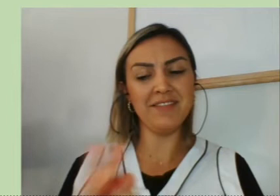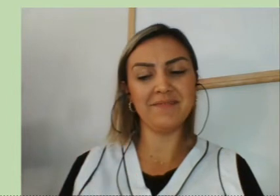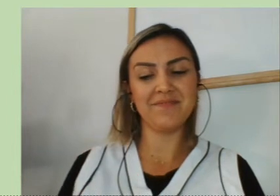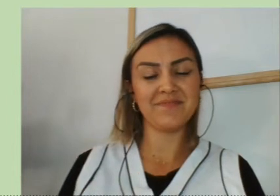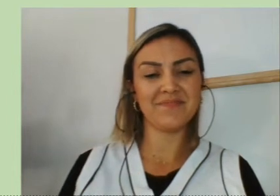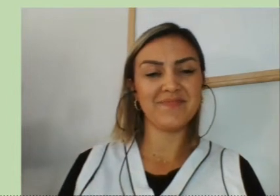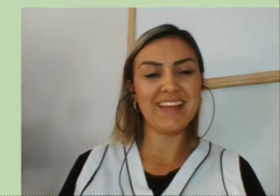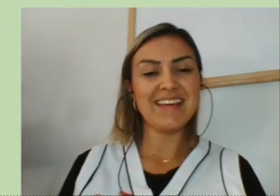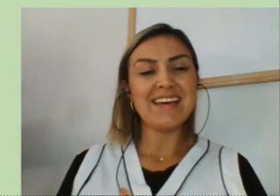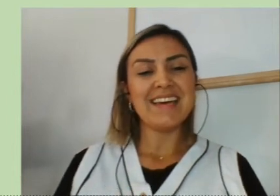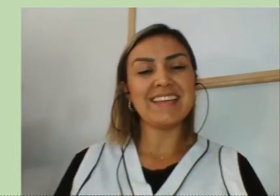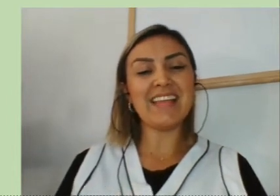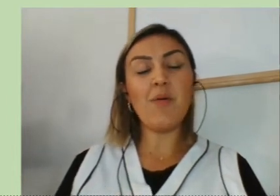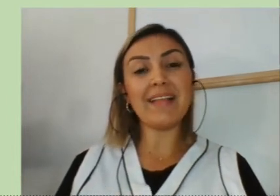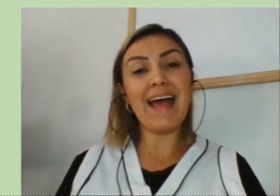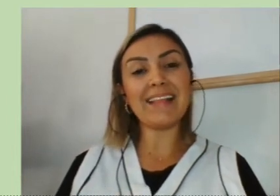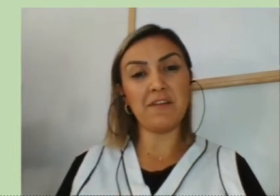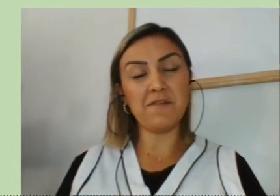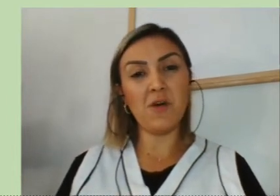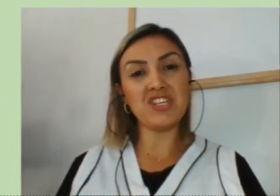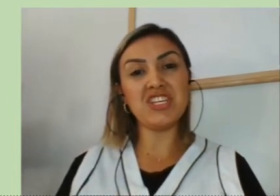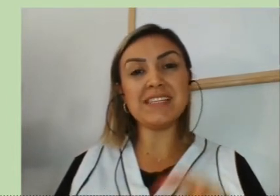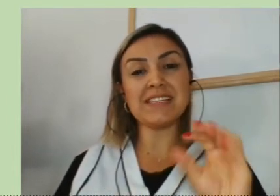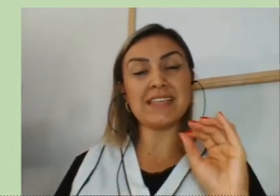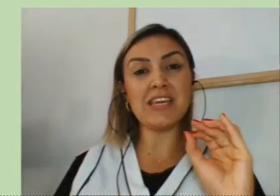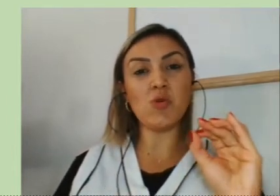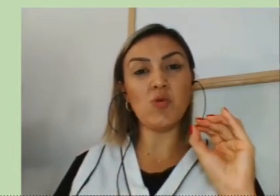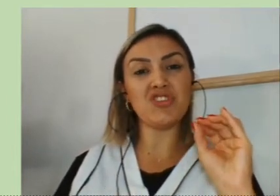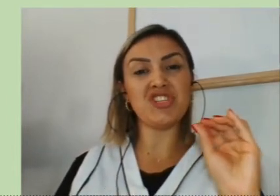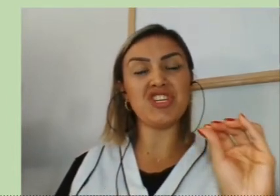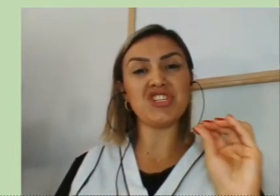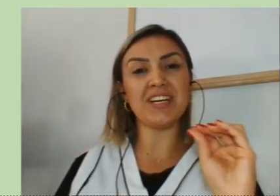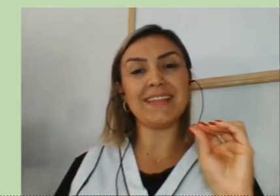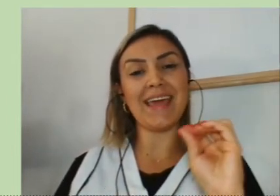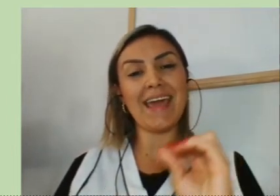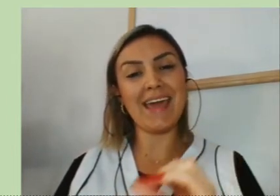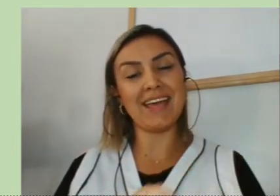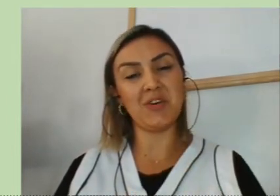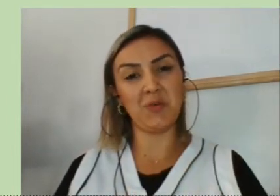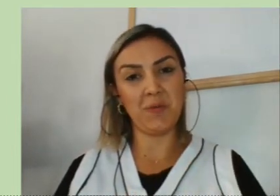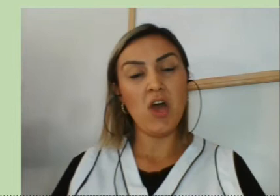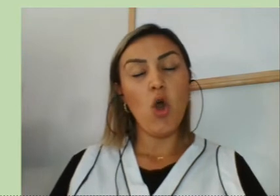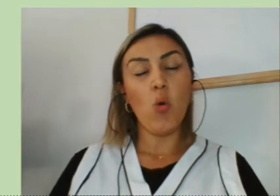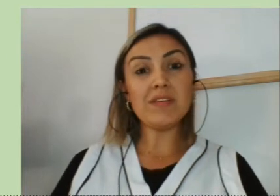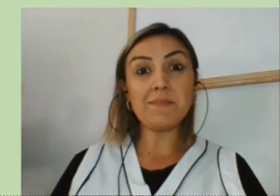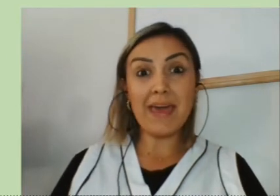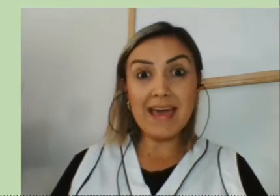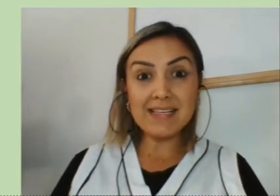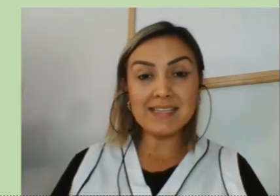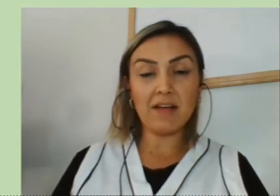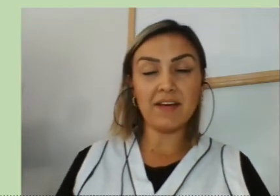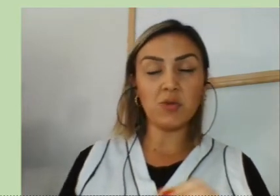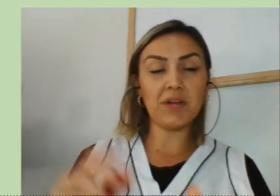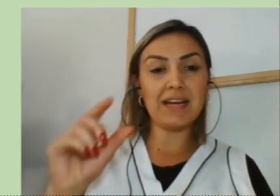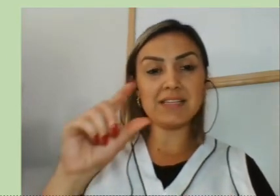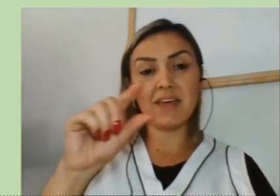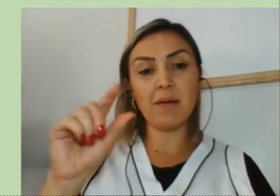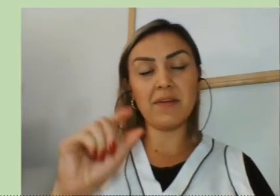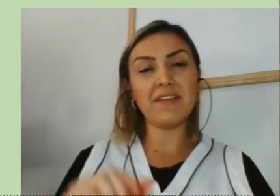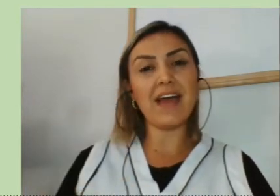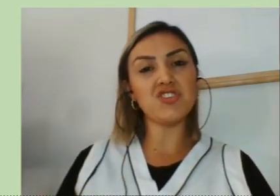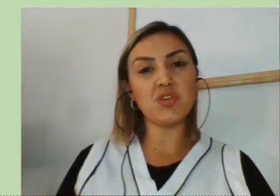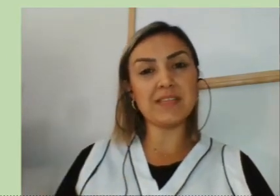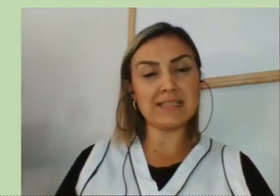Achou? Então, a data foi de 5 de janeiro. Os meses na fatura, eles